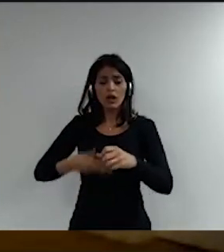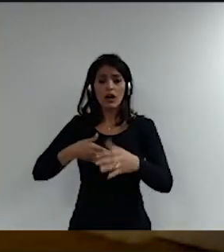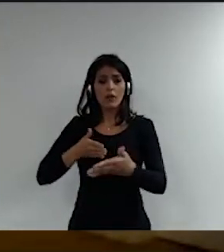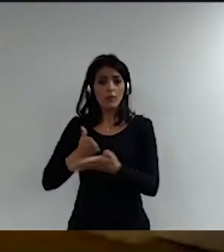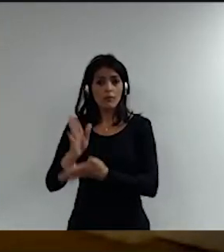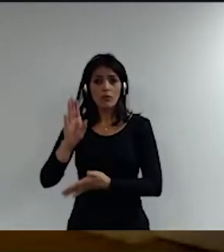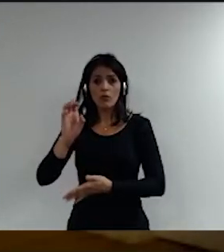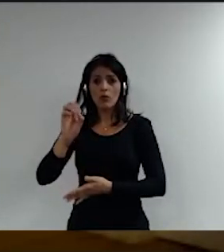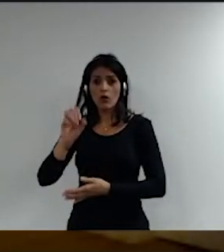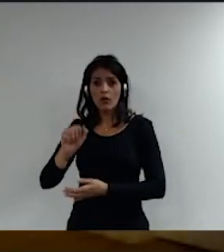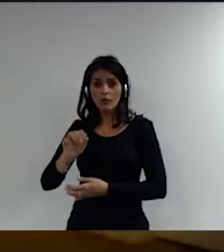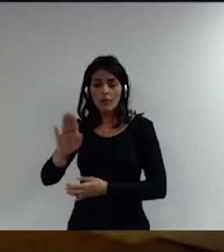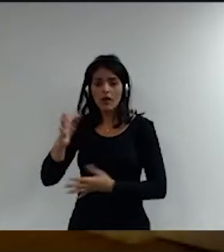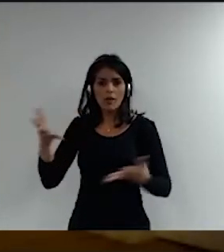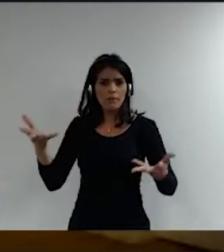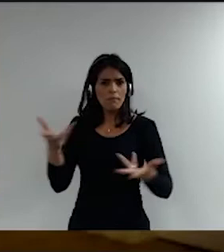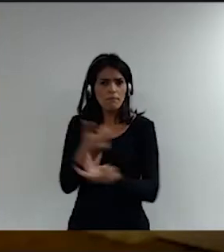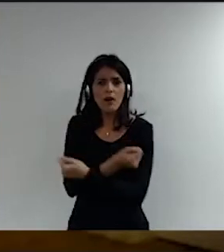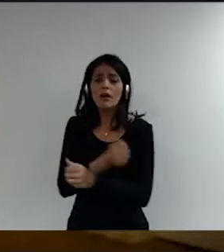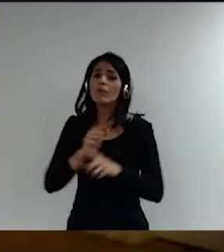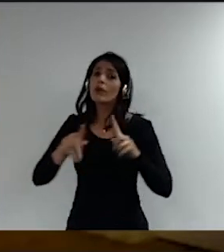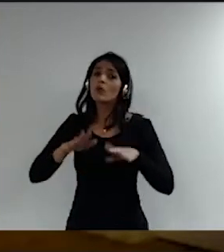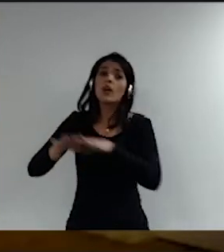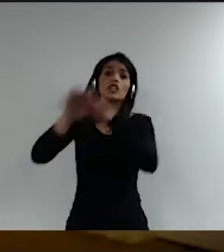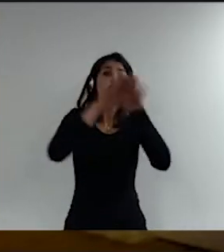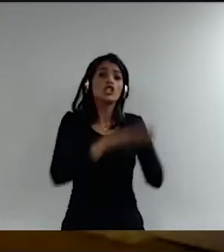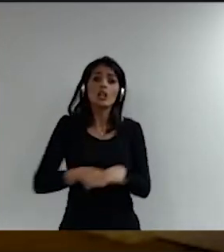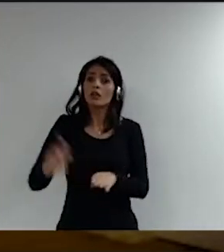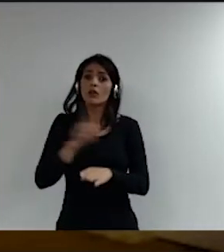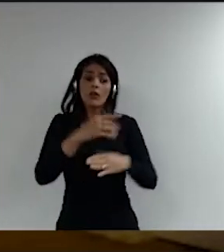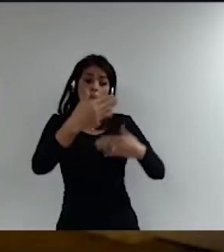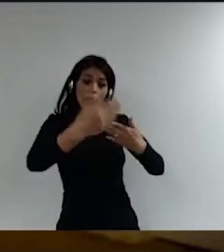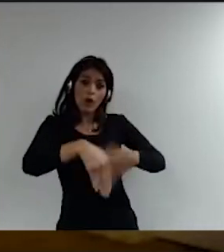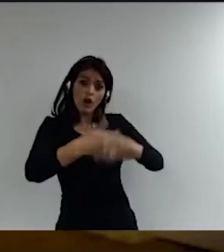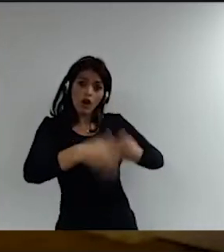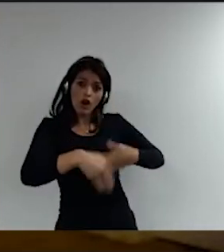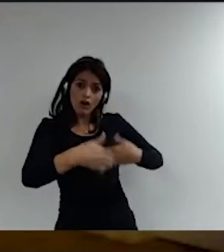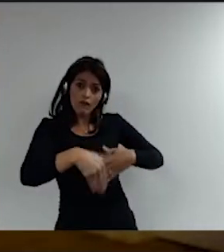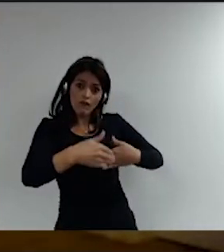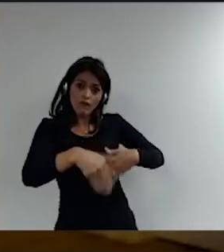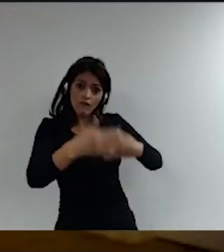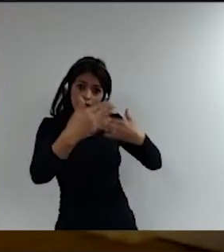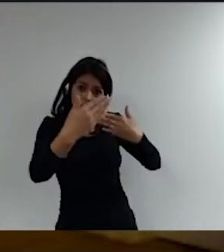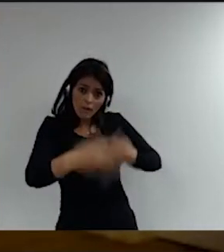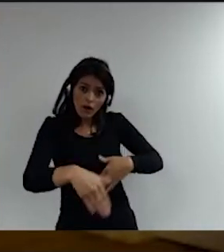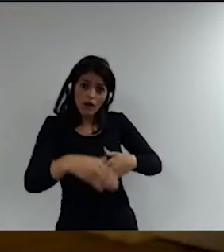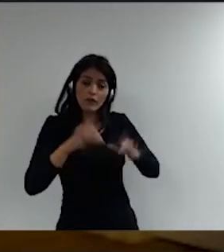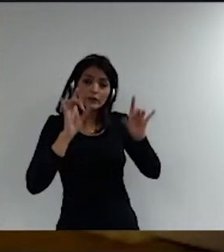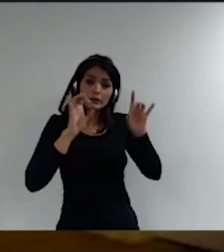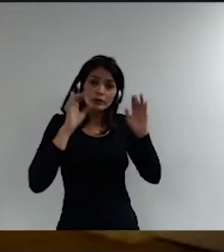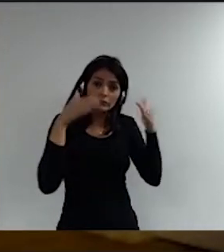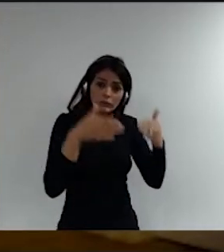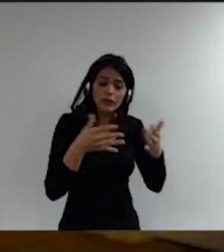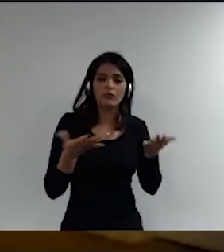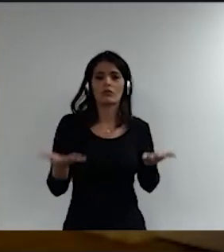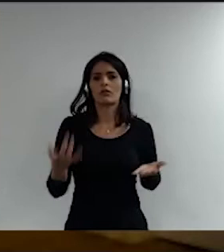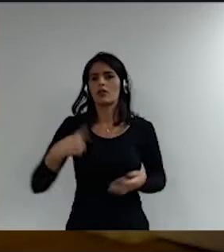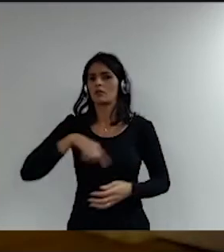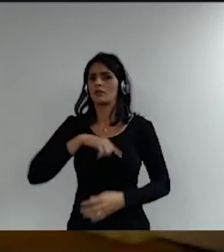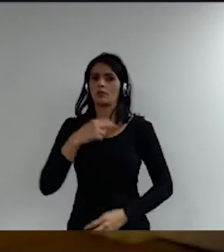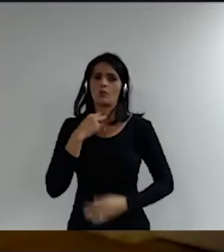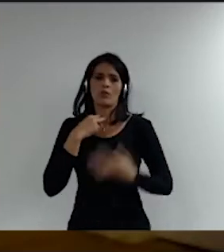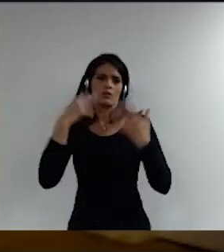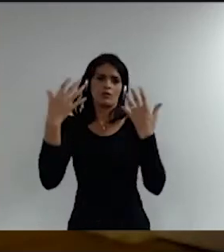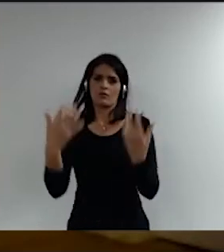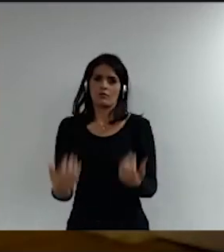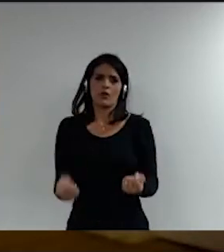a regra. Ou faz-se uma prova especial, pelo menos. O que nós não podemos permitir é